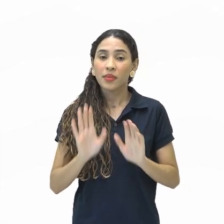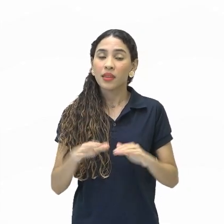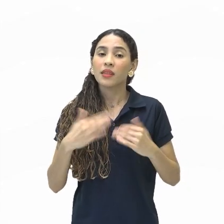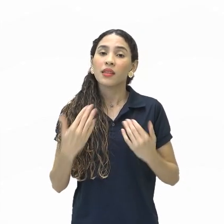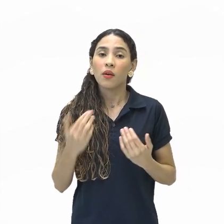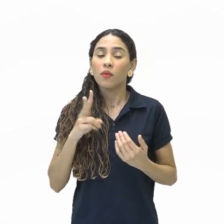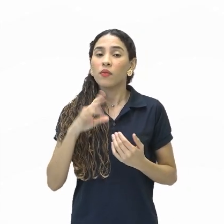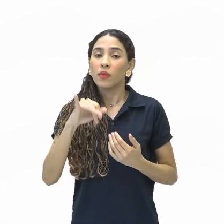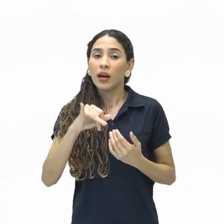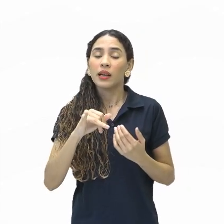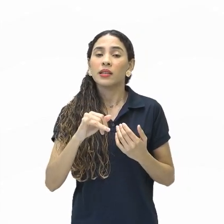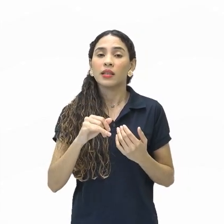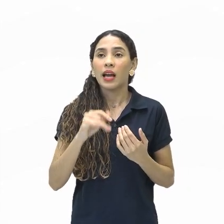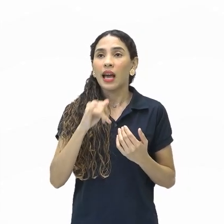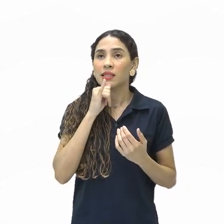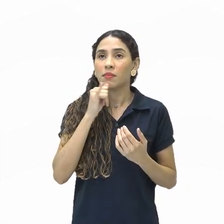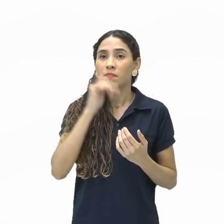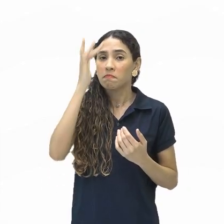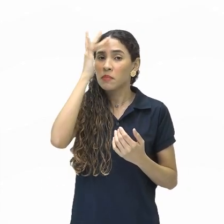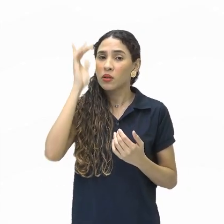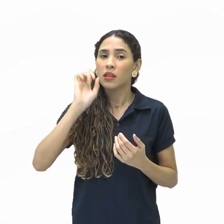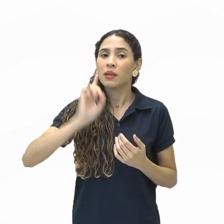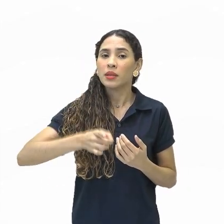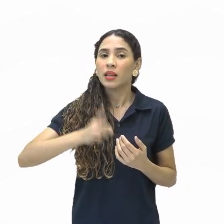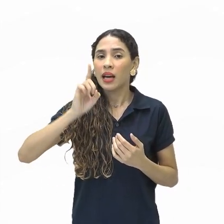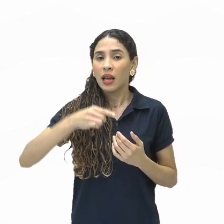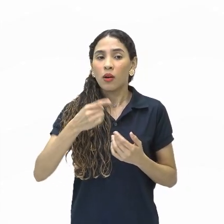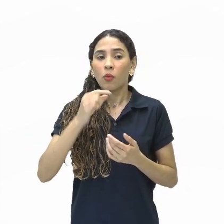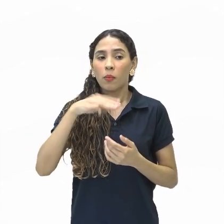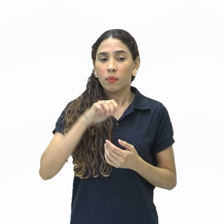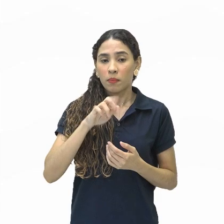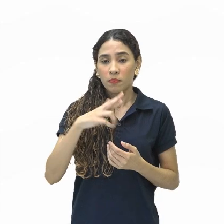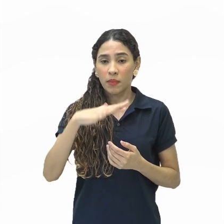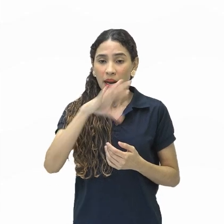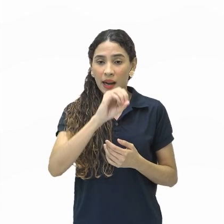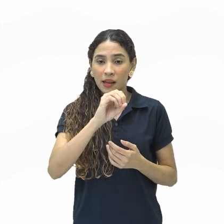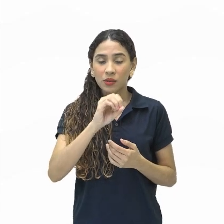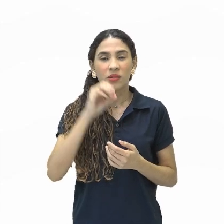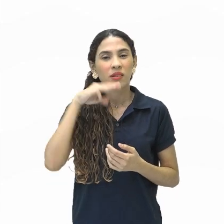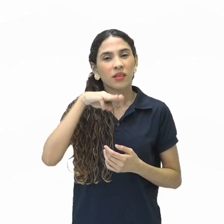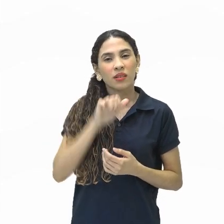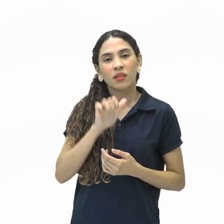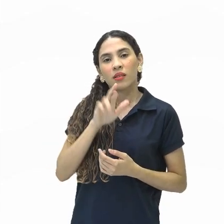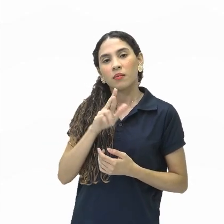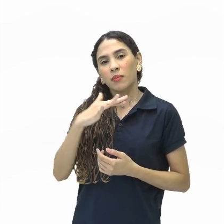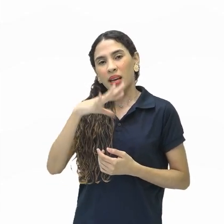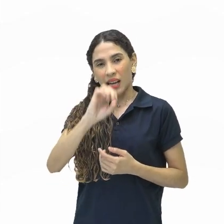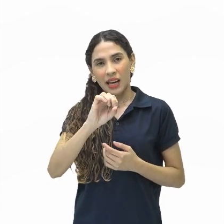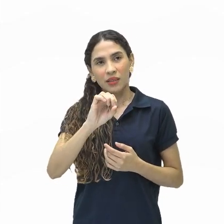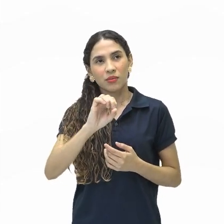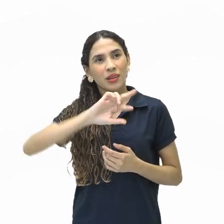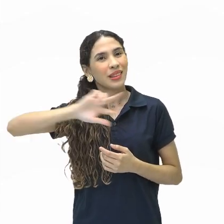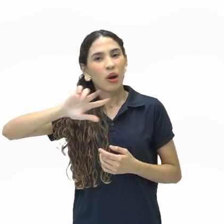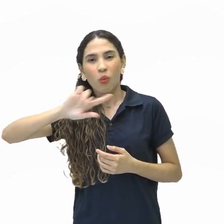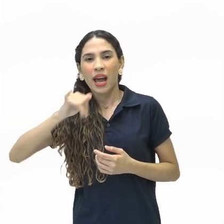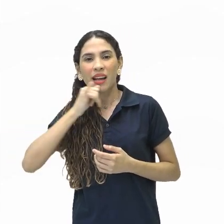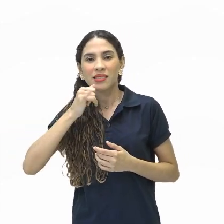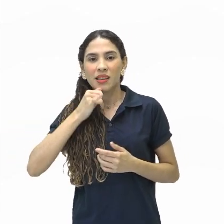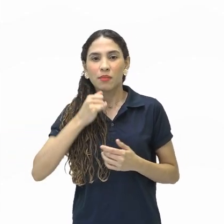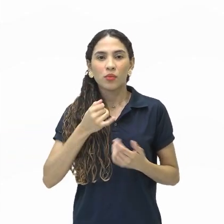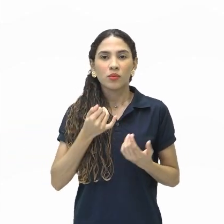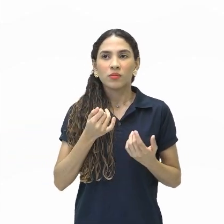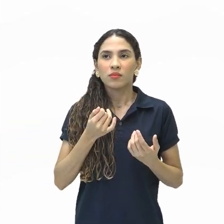eles vão trabalhar, quem vai determinar as regras do jogo é o mercado. Quando a gente fala de mercado, a gente não está falando de um